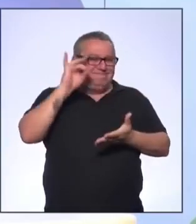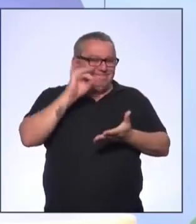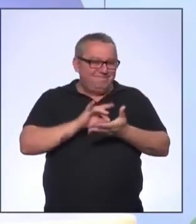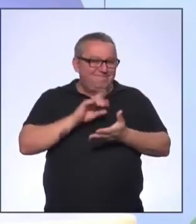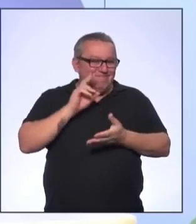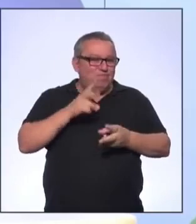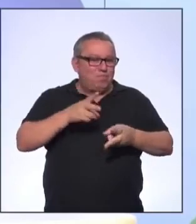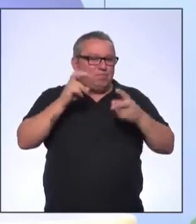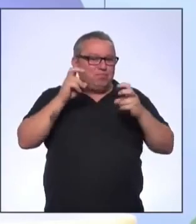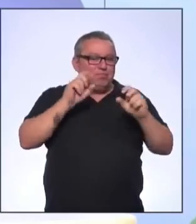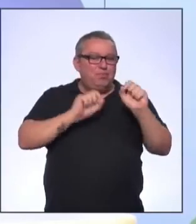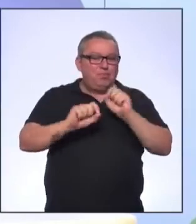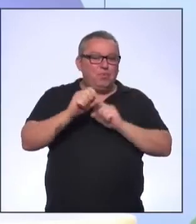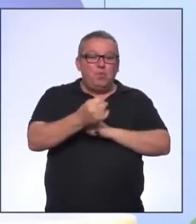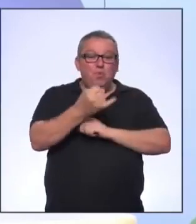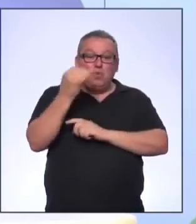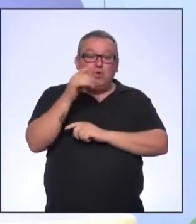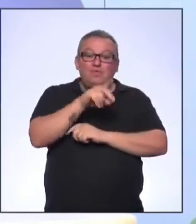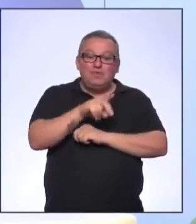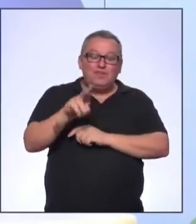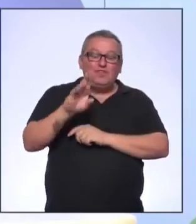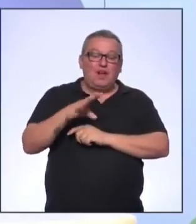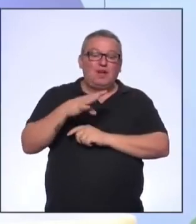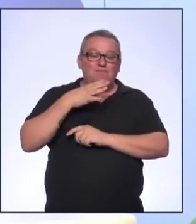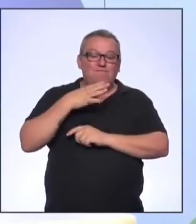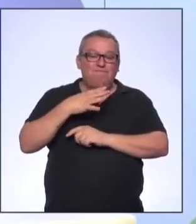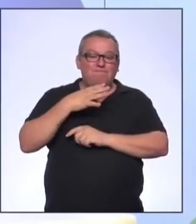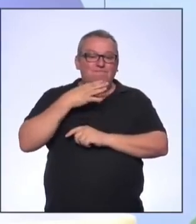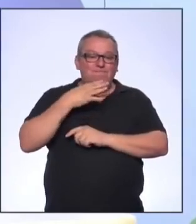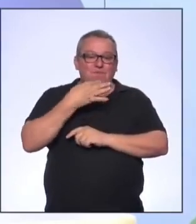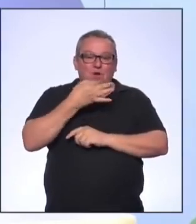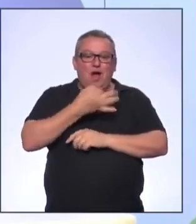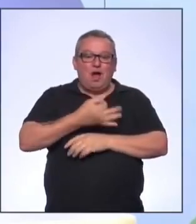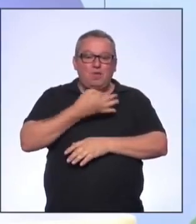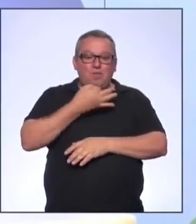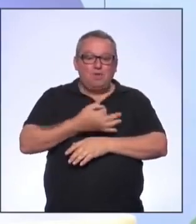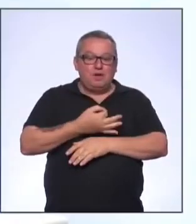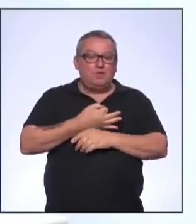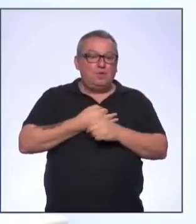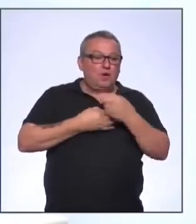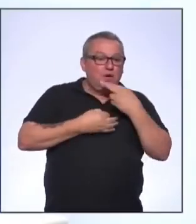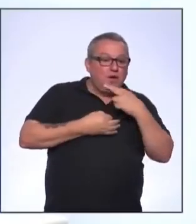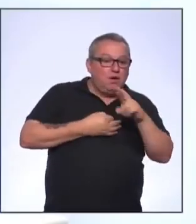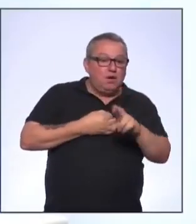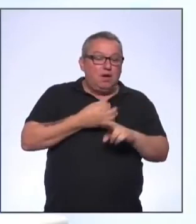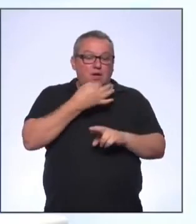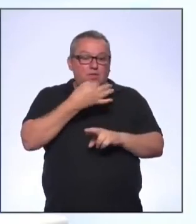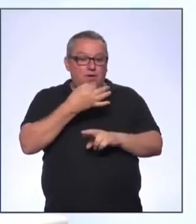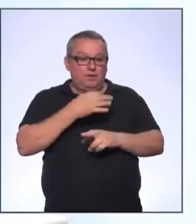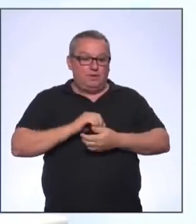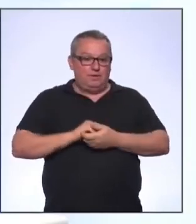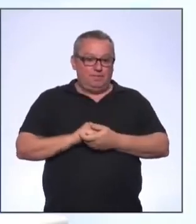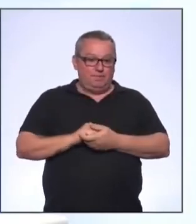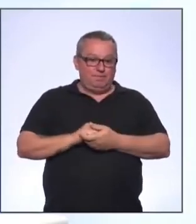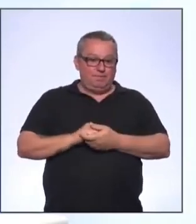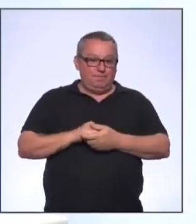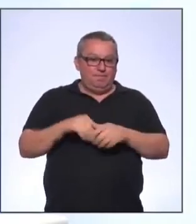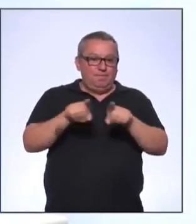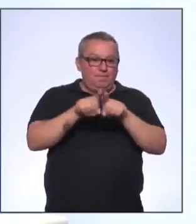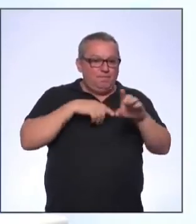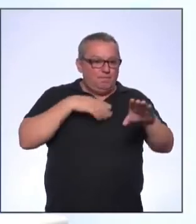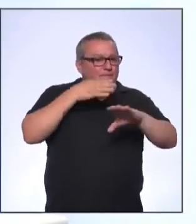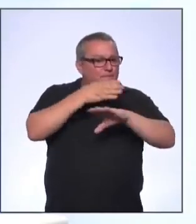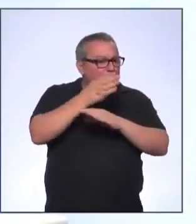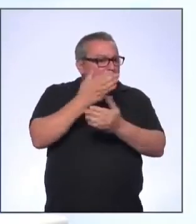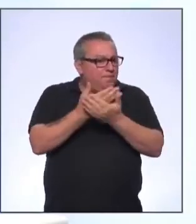vão perceber o quanto vocês já conhecem de argumento e contra-argumento. Mas é muita gente, nossa, na sala de aula, eu entro para dar aula para os